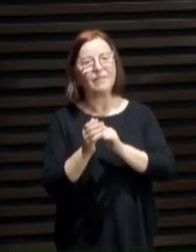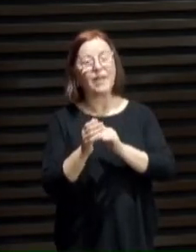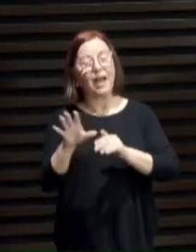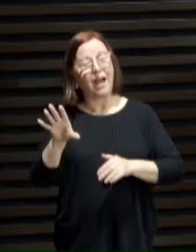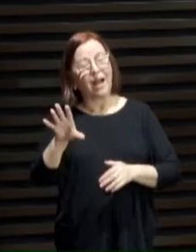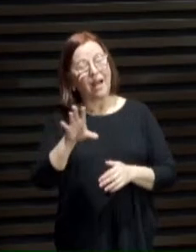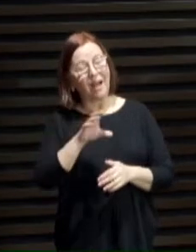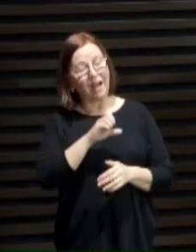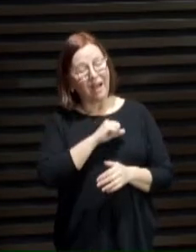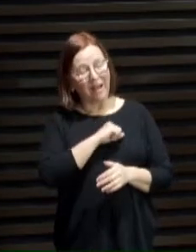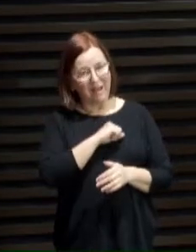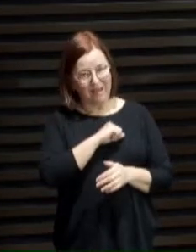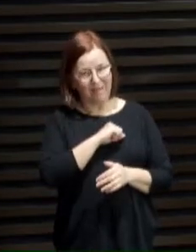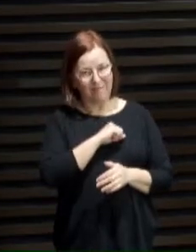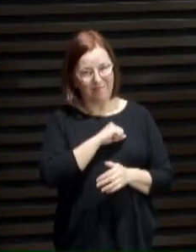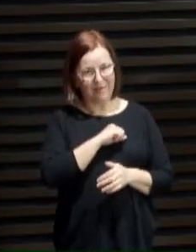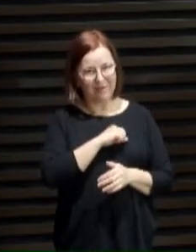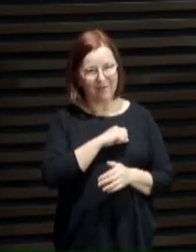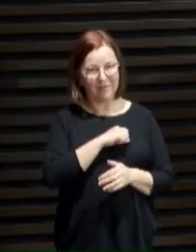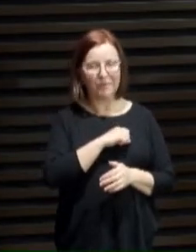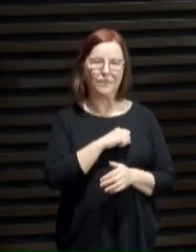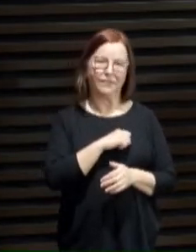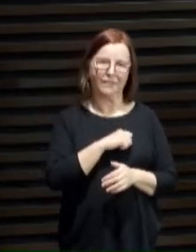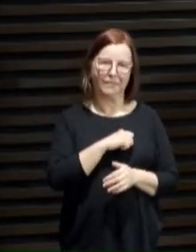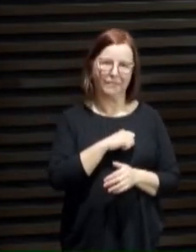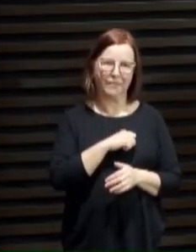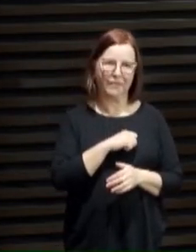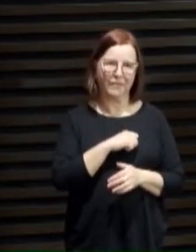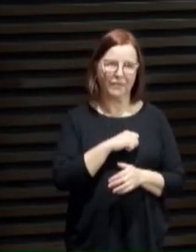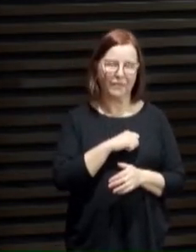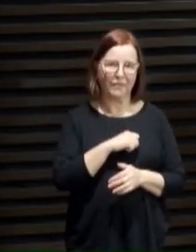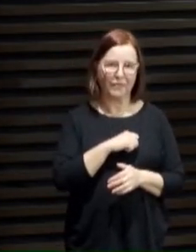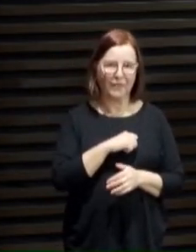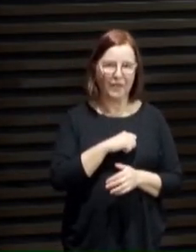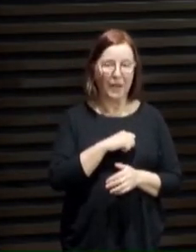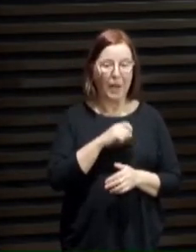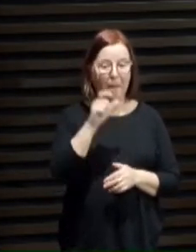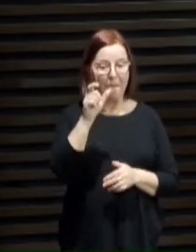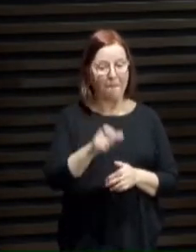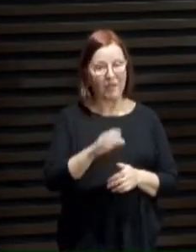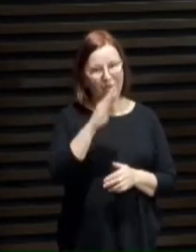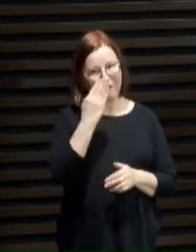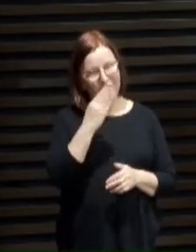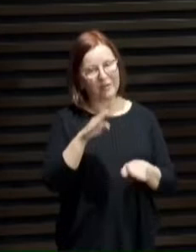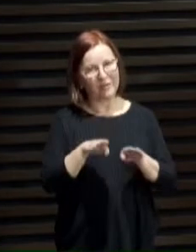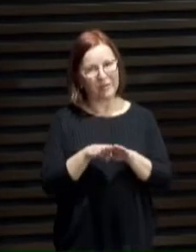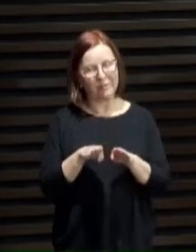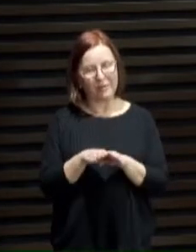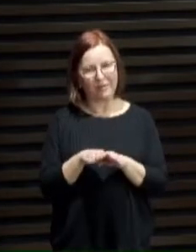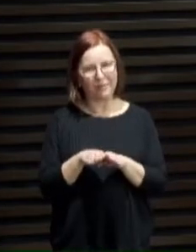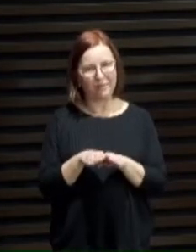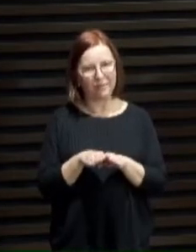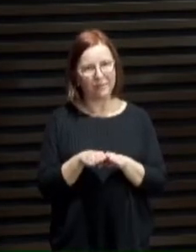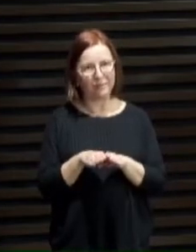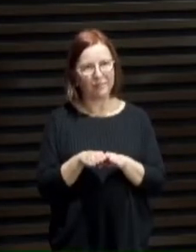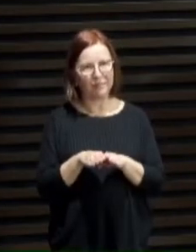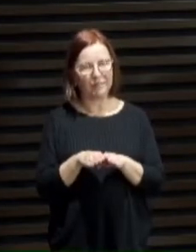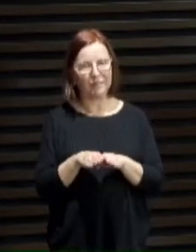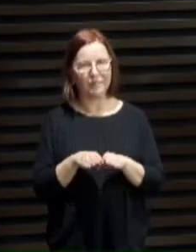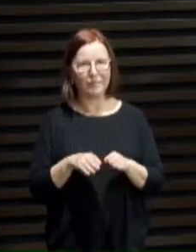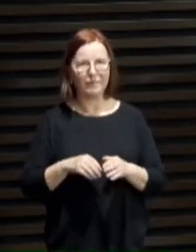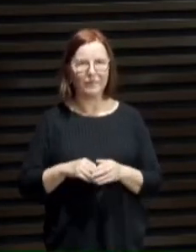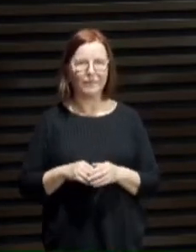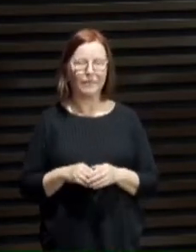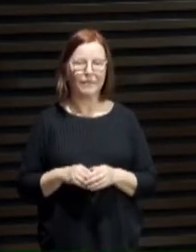ceiar comigo e com você, sem antes dar uma boa lição sobre aquela